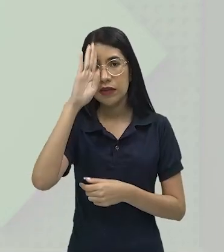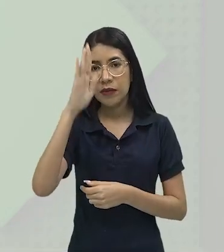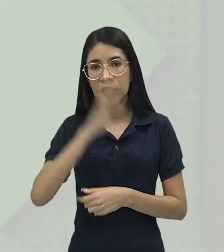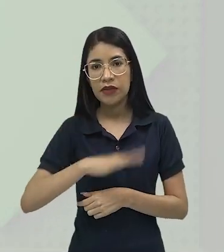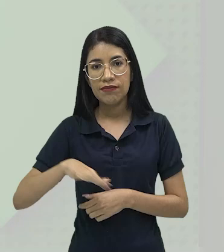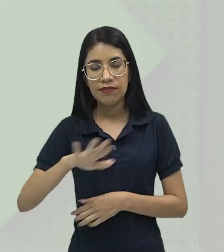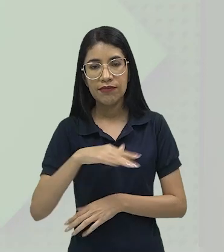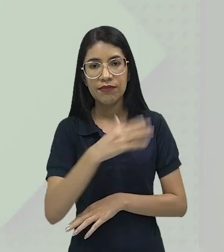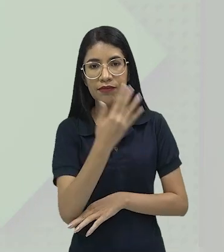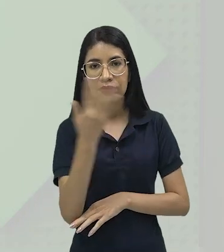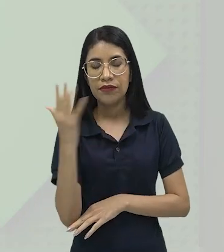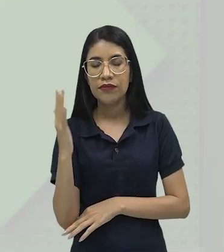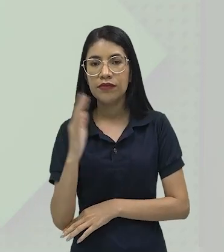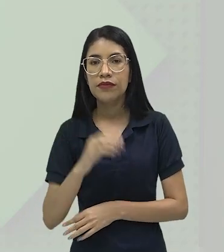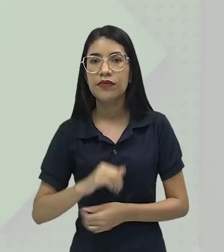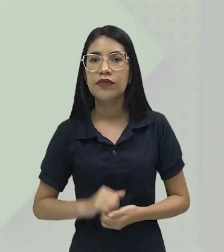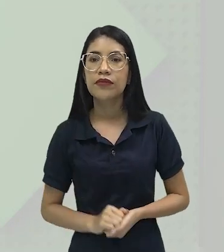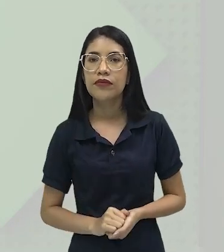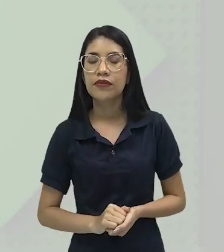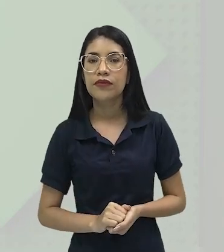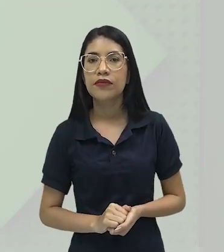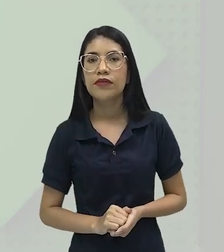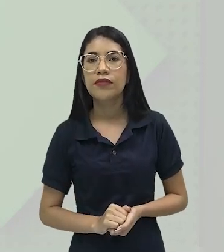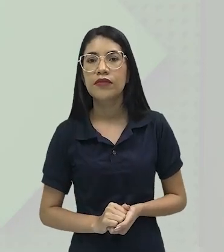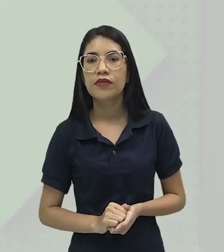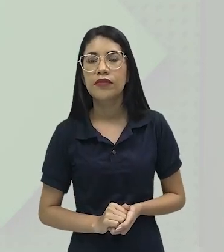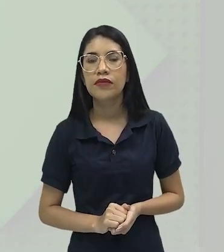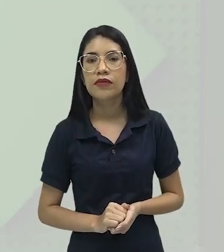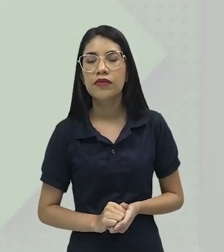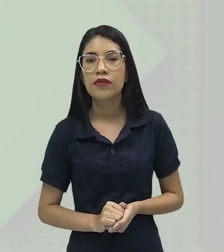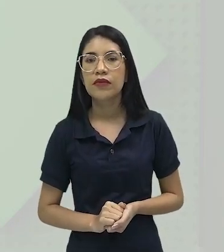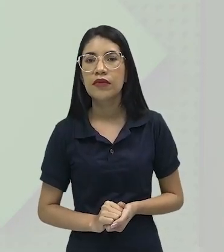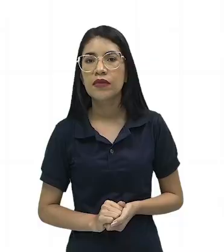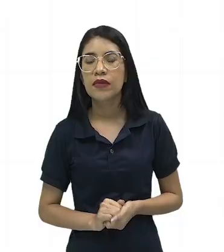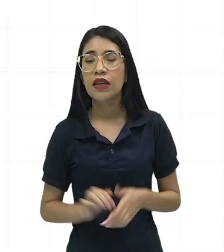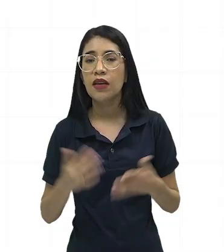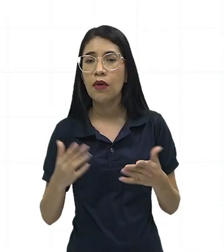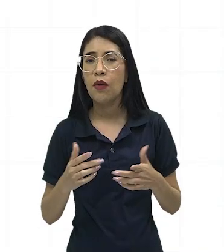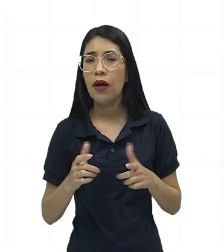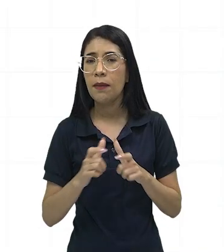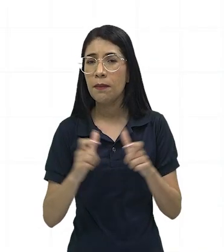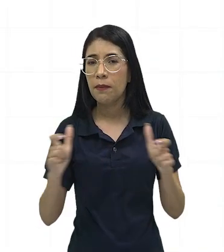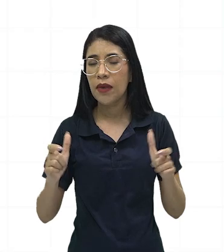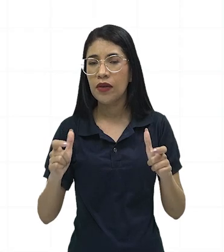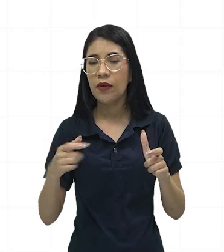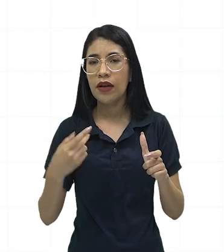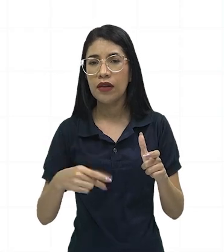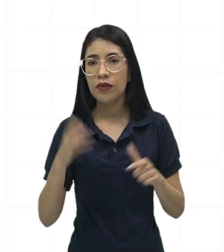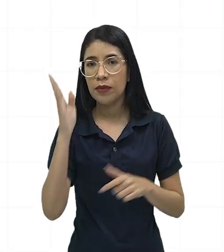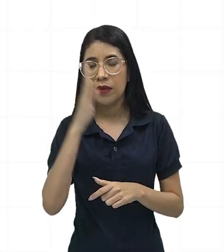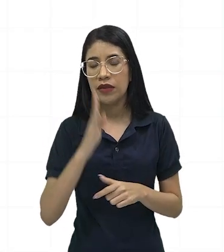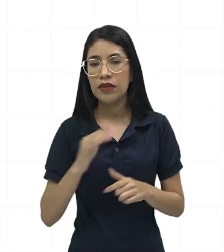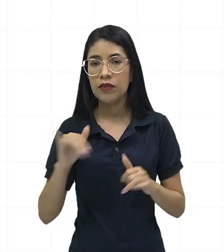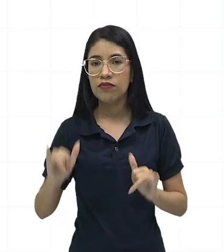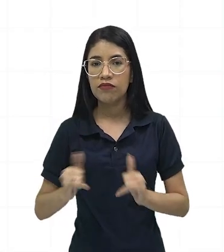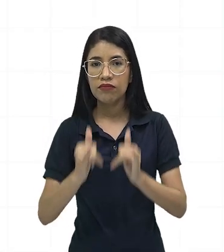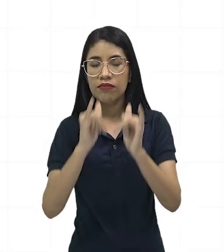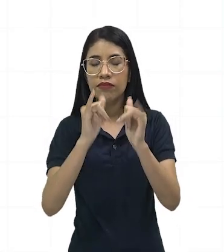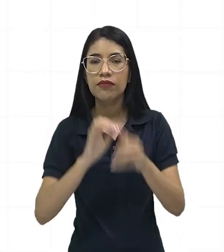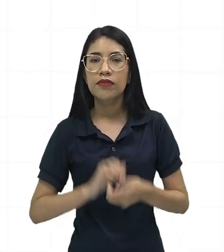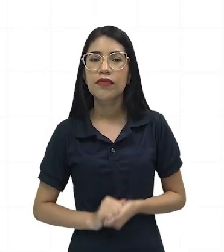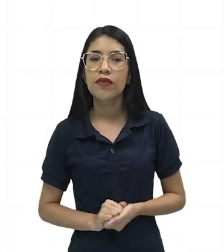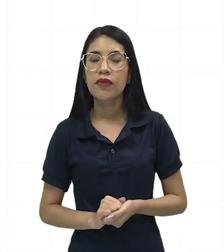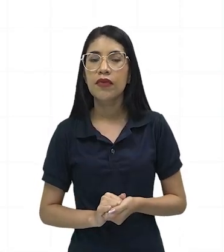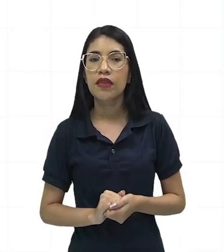para o meio ambiente, tá? E qual é a maior usina hidrelétrica do nosso país, né? A